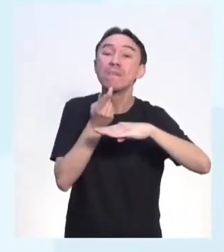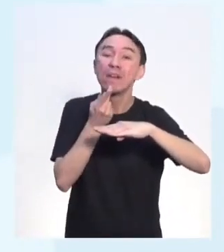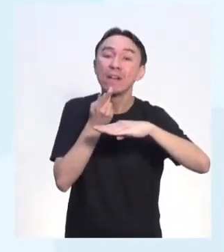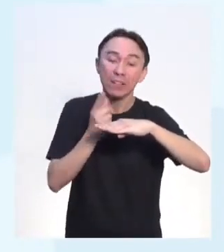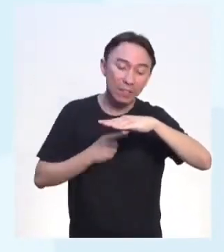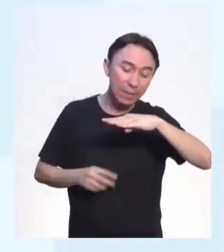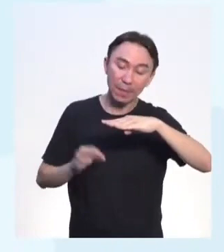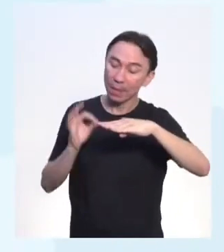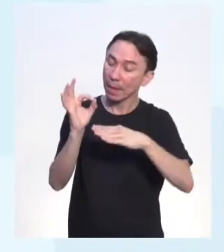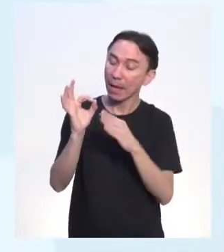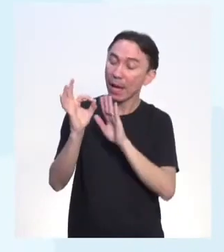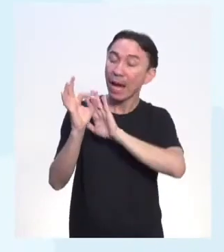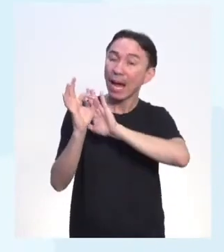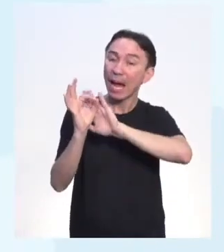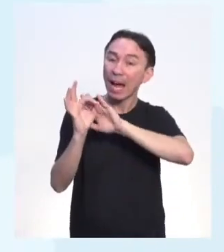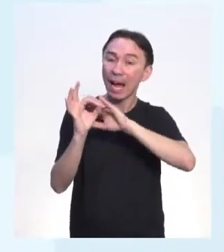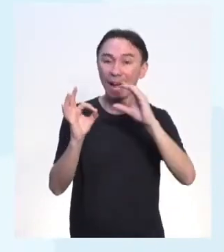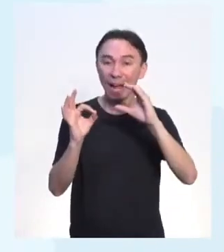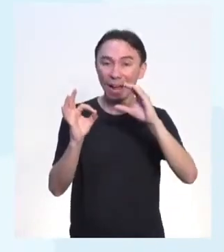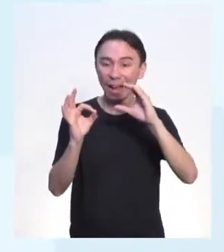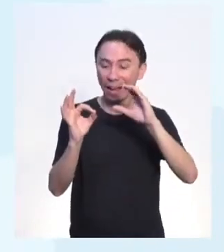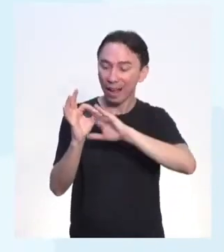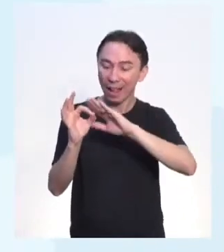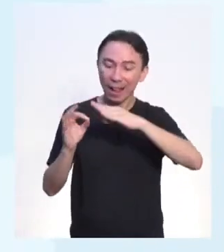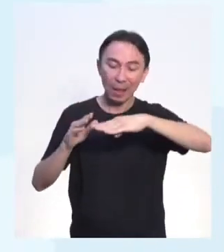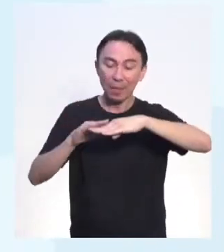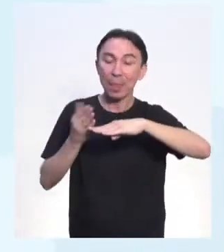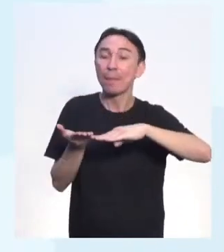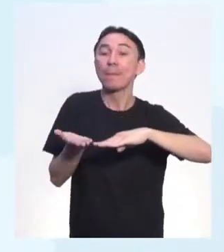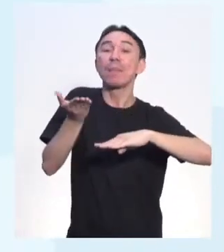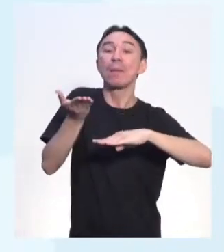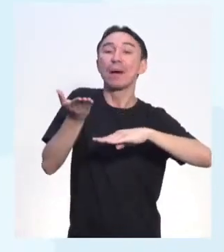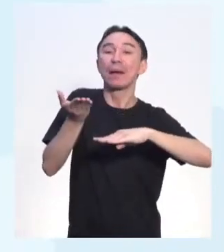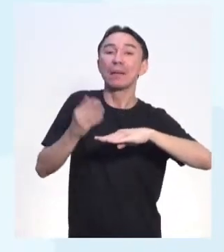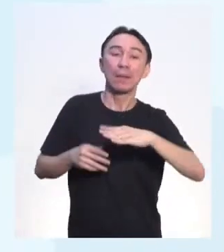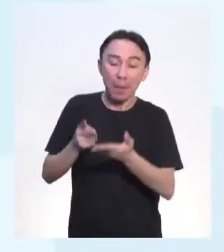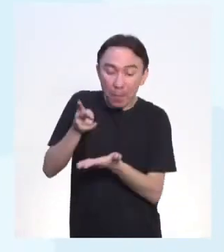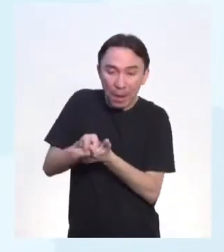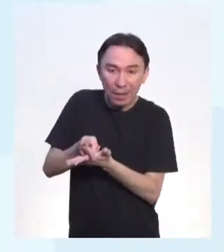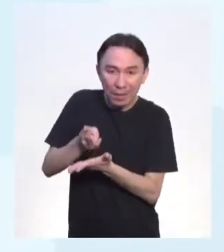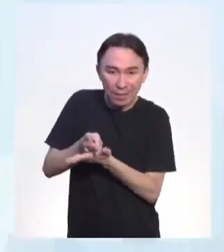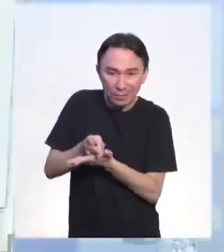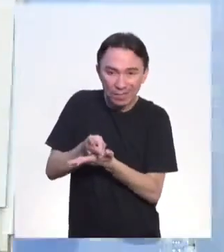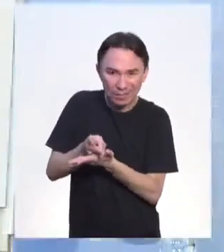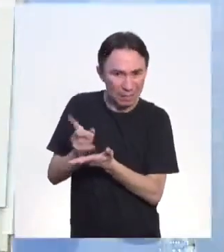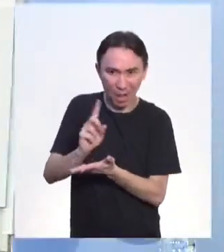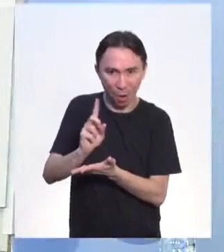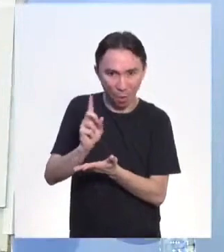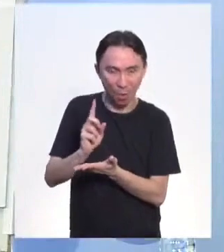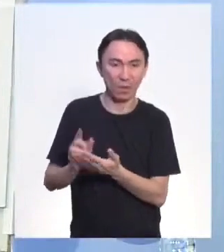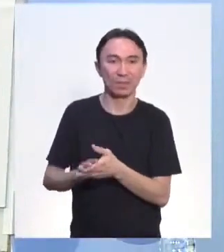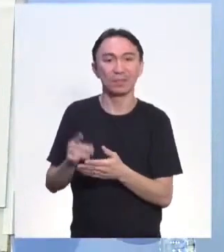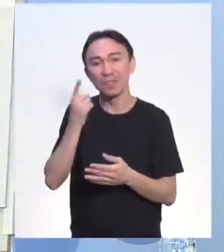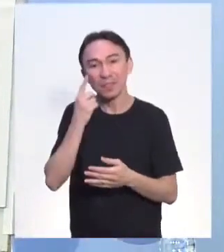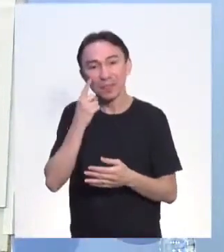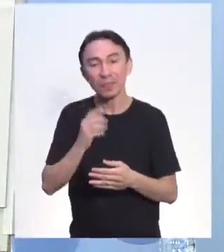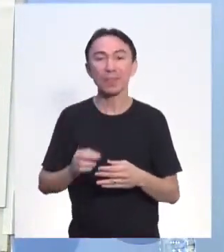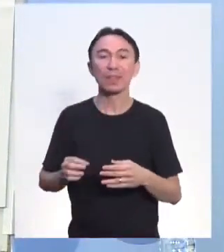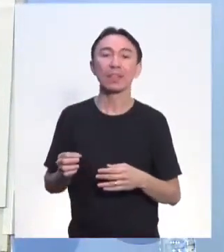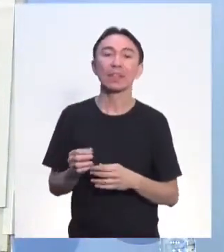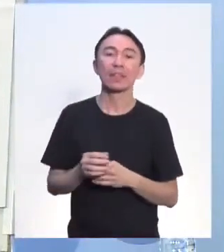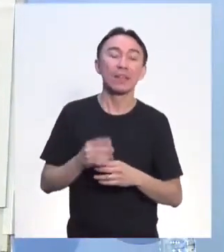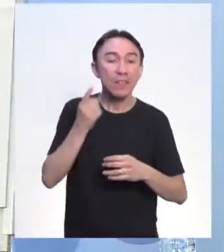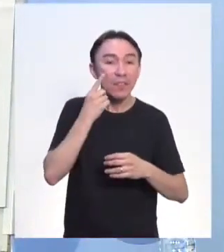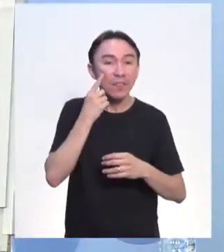voltada para cima no lançamento de uma moeda não viciada? O nosso evento é aparecer a face cara. Então, o evento